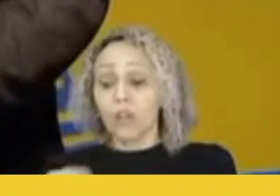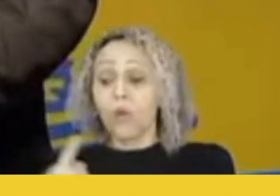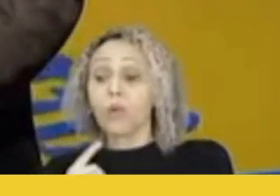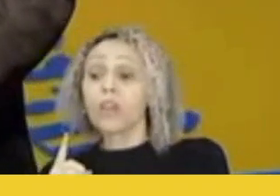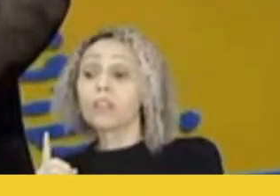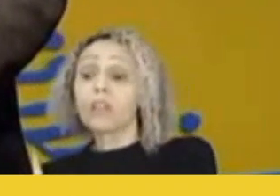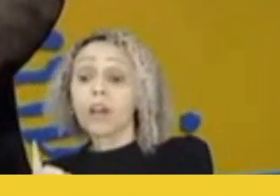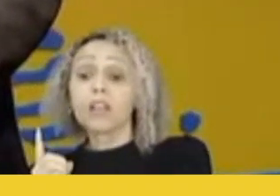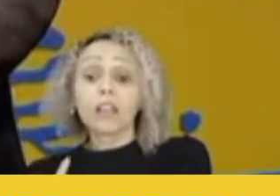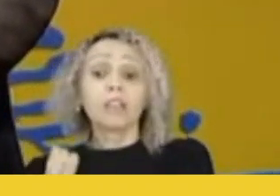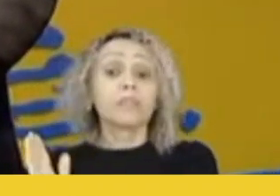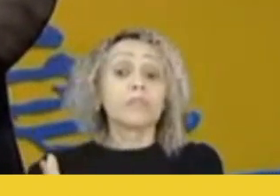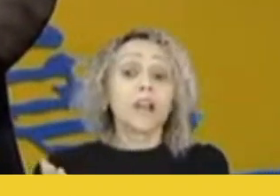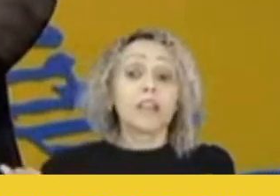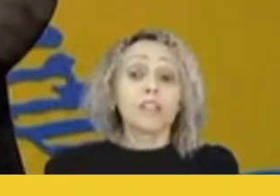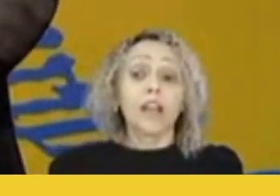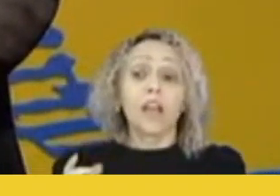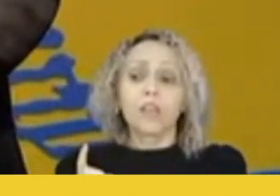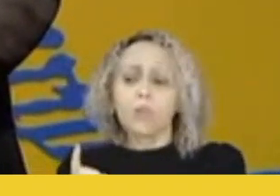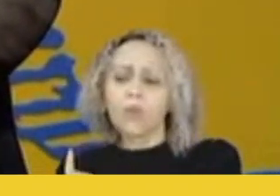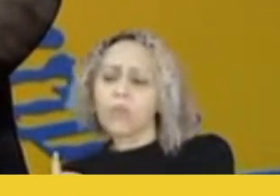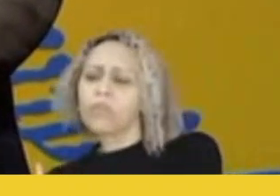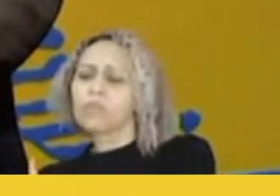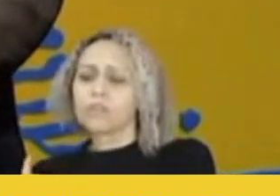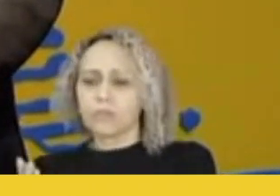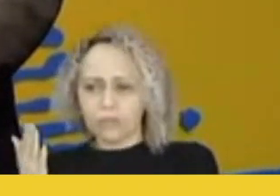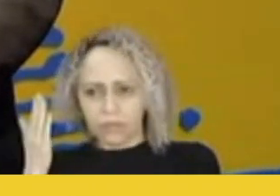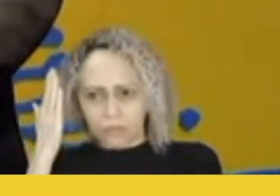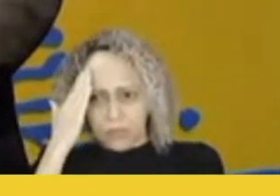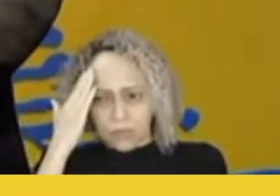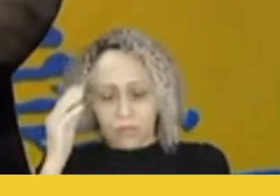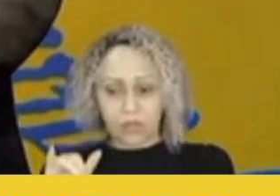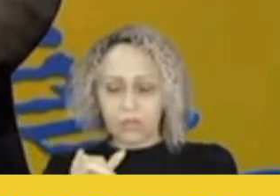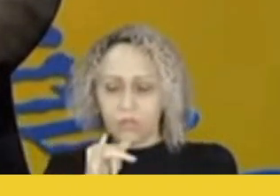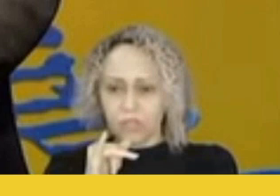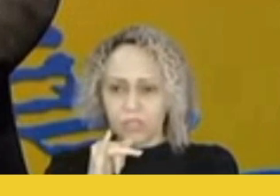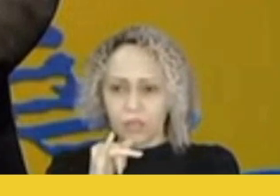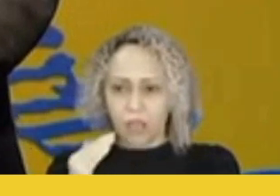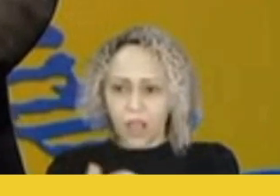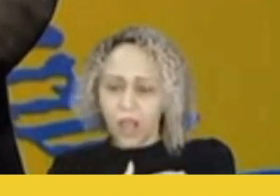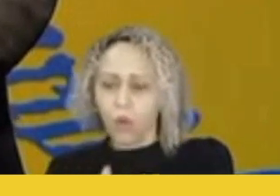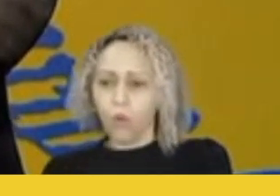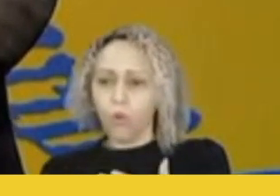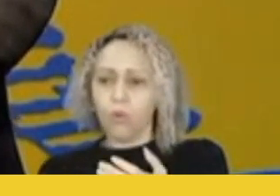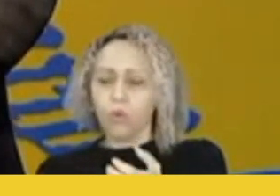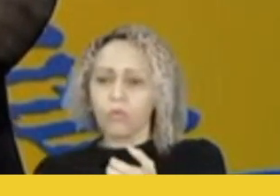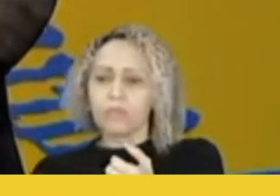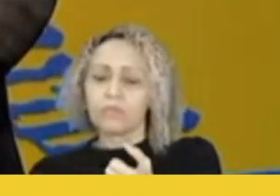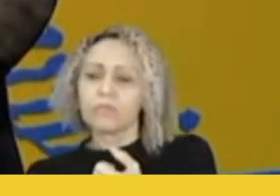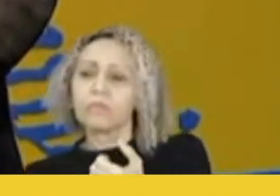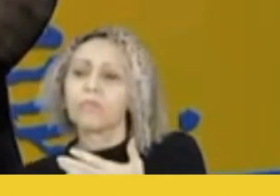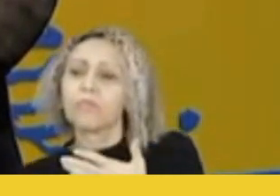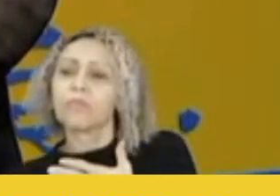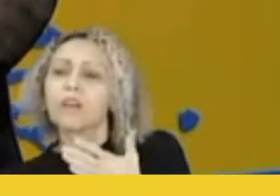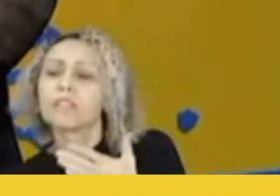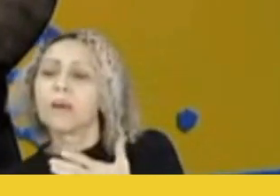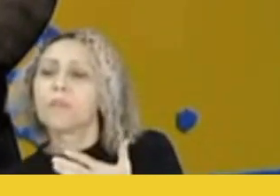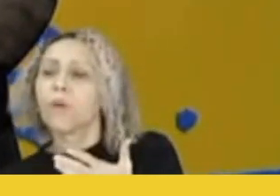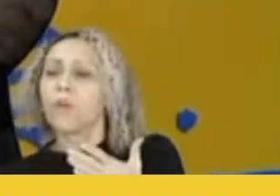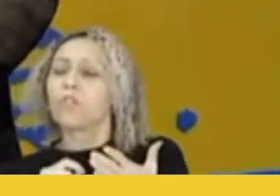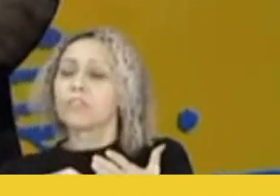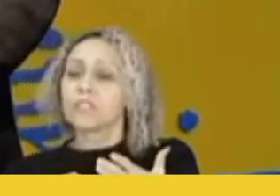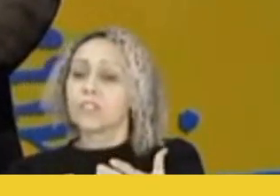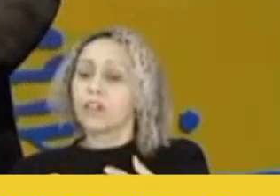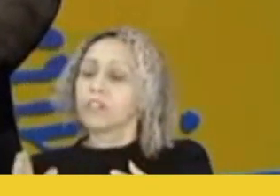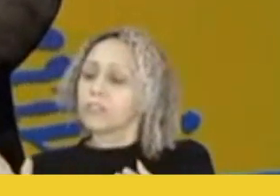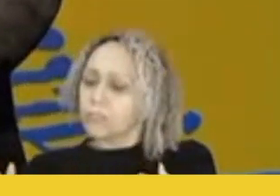verificados? O primeiro, nós tivemos a suspensão da emissão de passaportes. Por quê? Porque houve um contingenciamento e